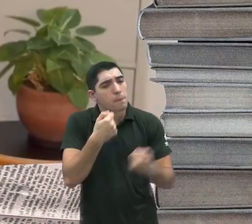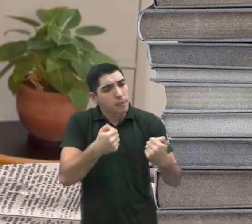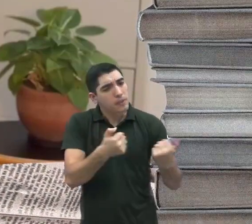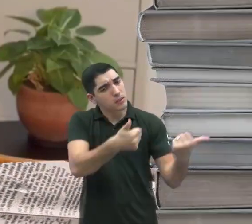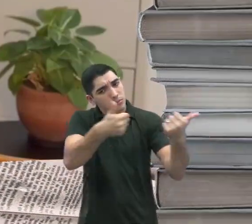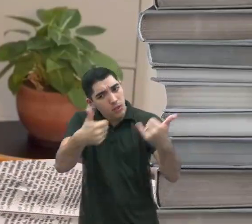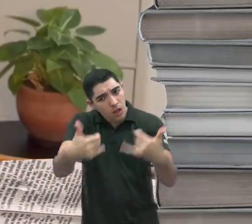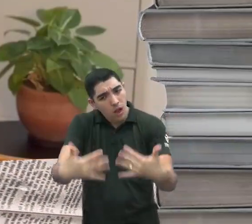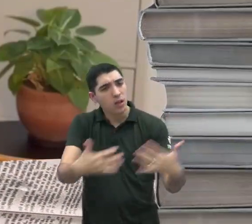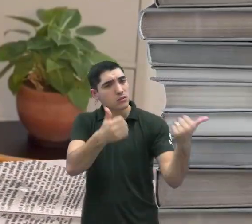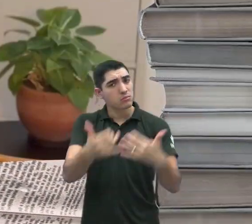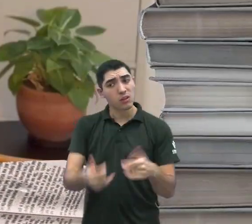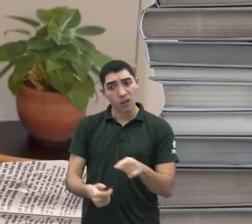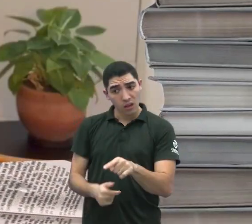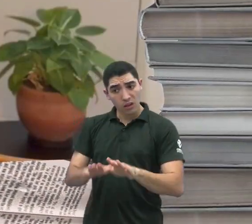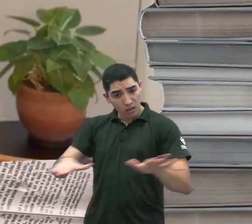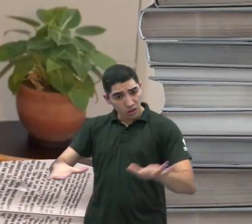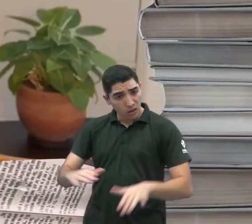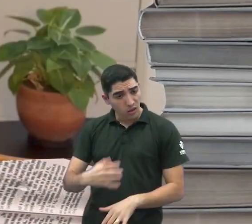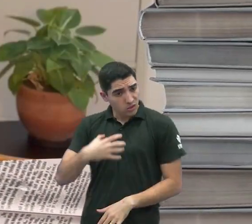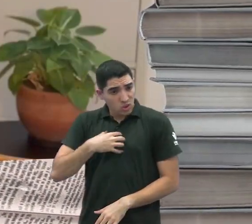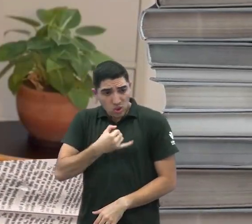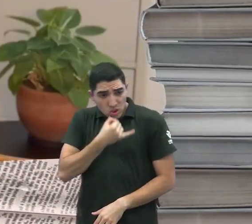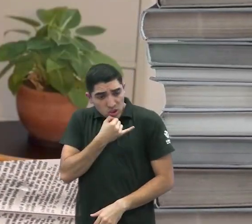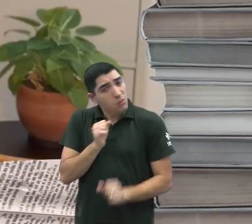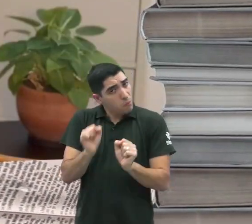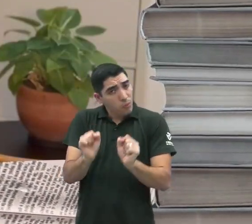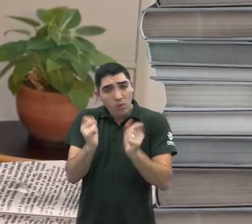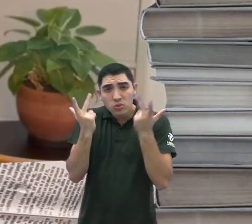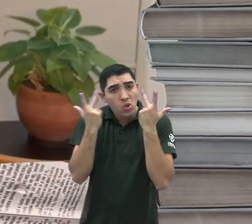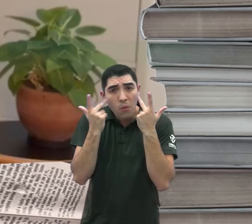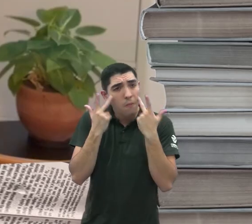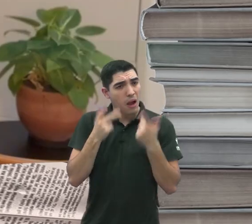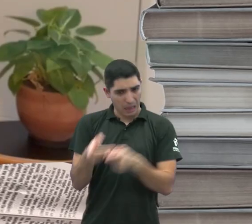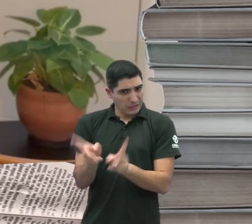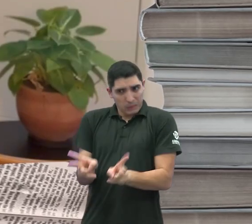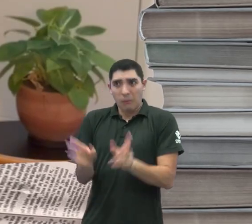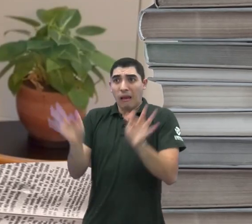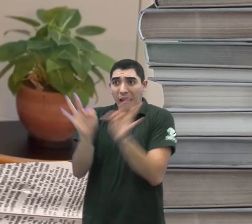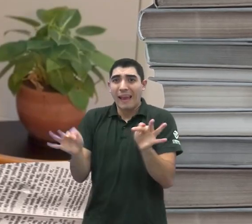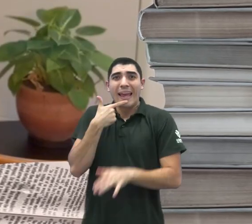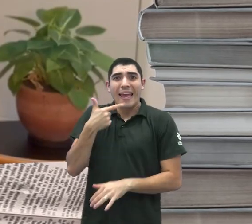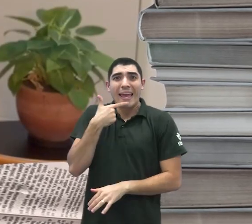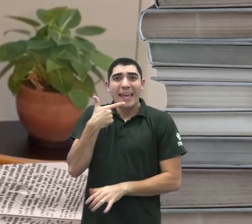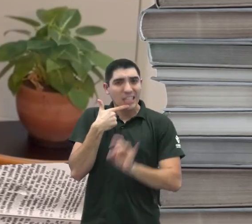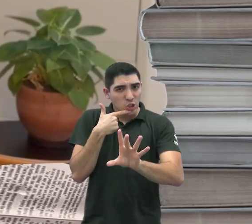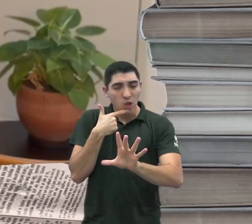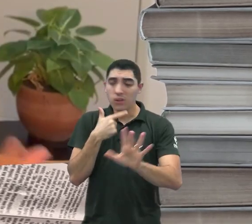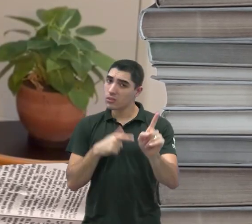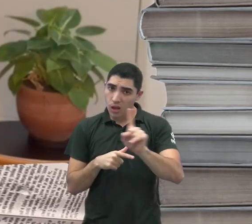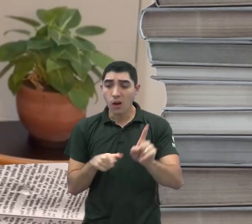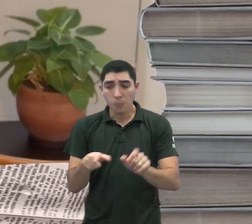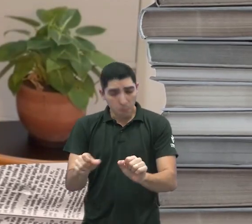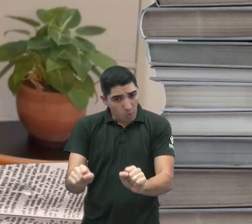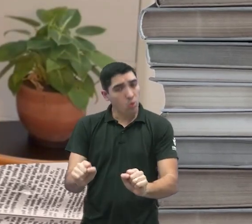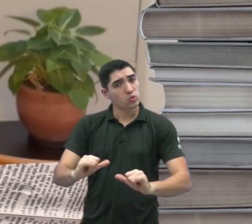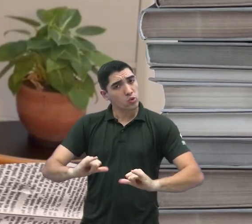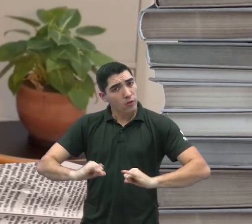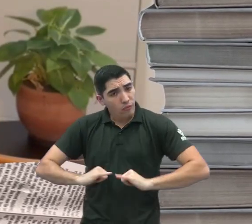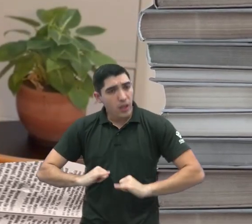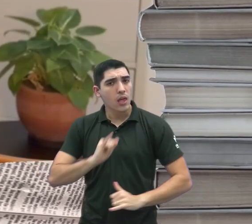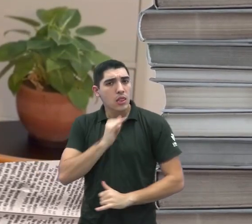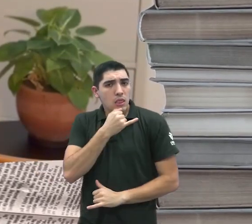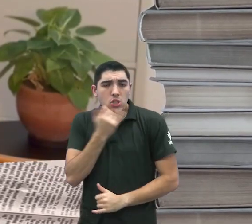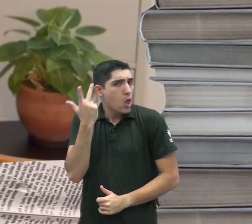a criança não pudesse sentir a tristeza, a criança tivesse que sempre ser feliz e alegre o tempo